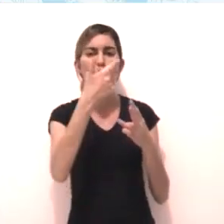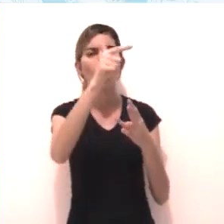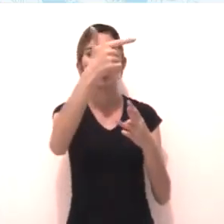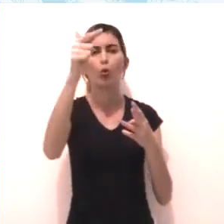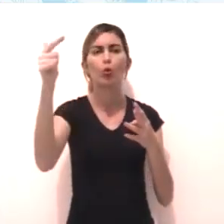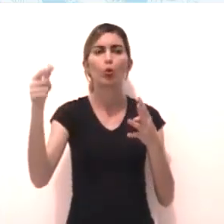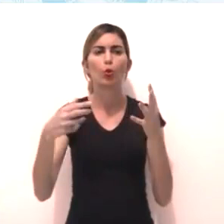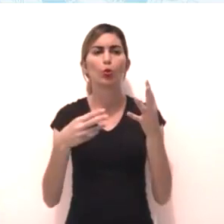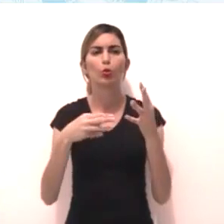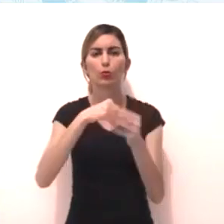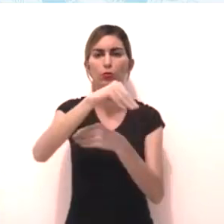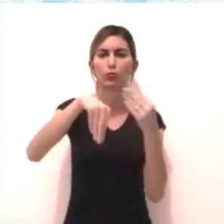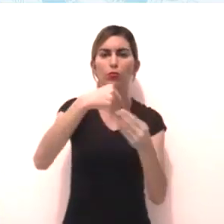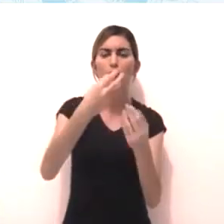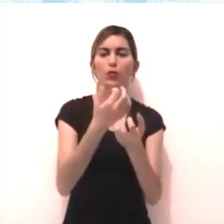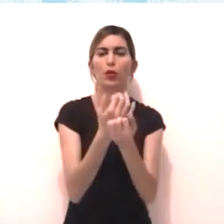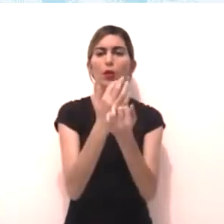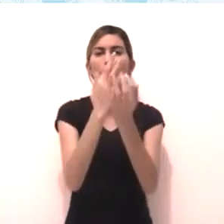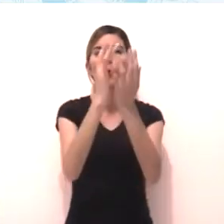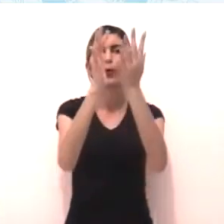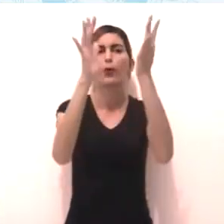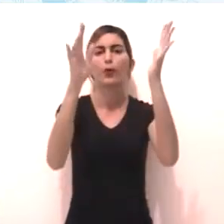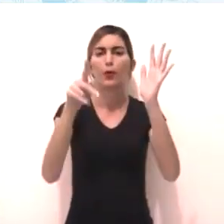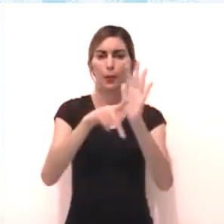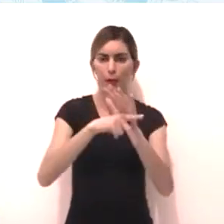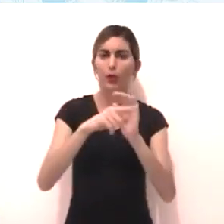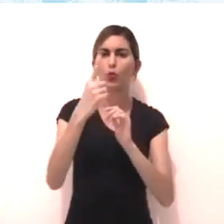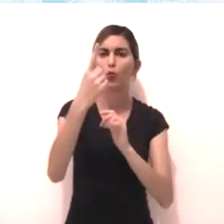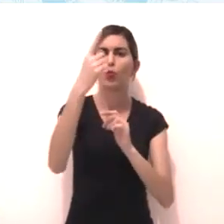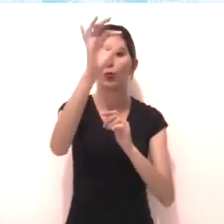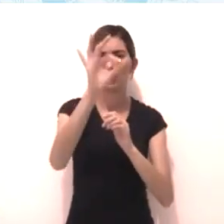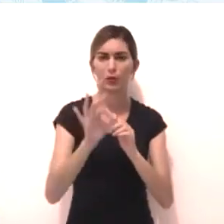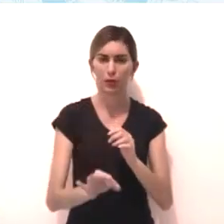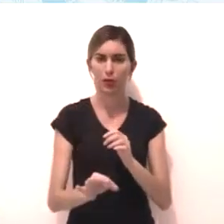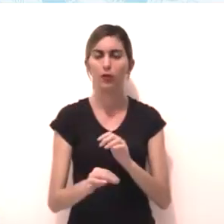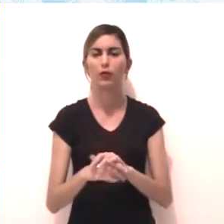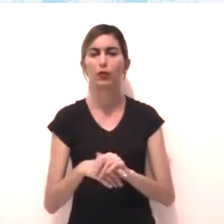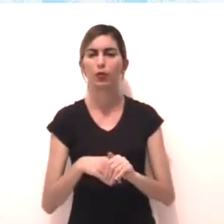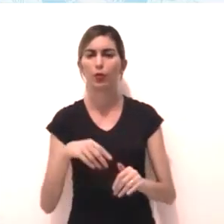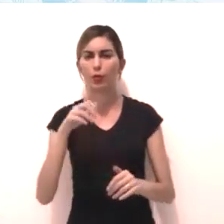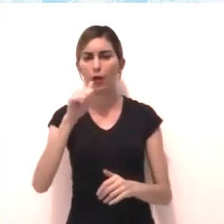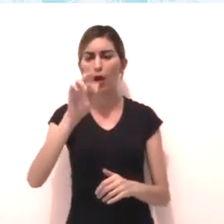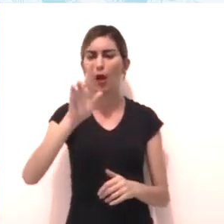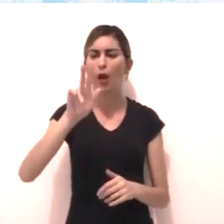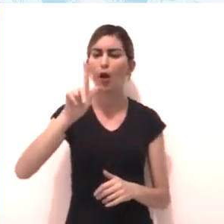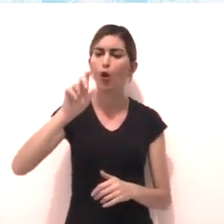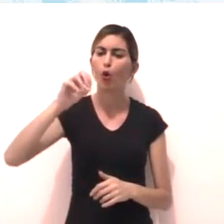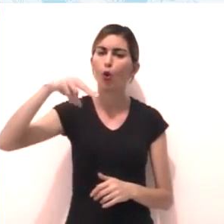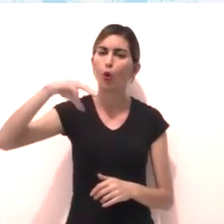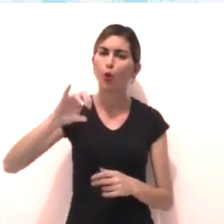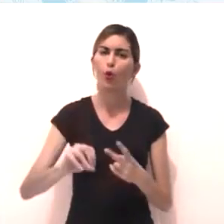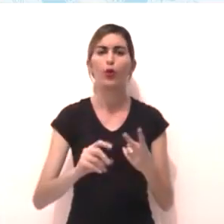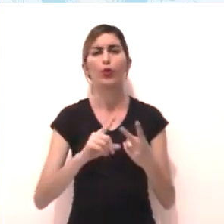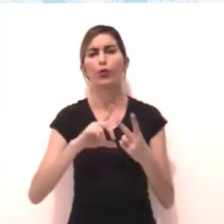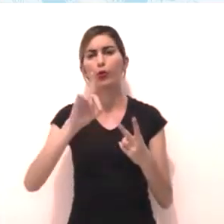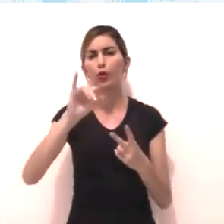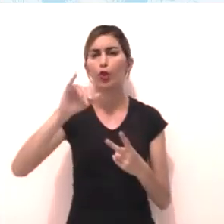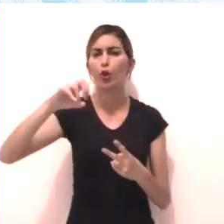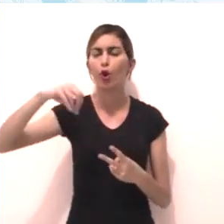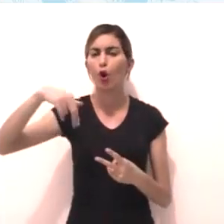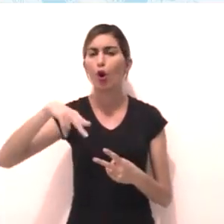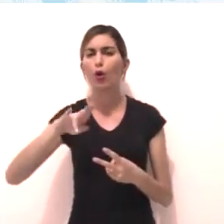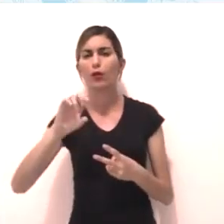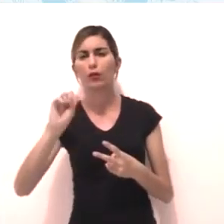a 1% da composição do nosso ar atmosférico. Então, temos aí argônio, dióxido de